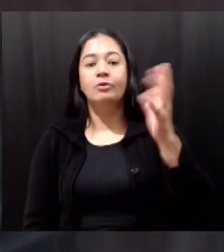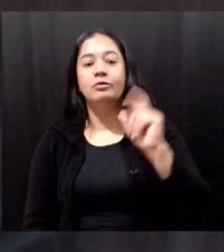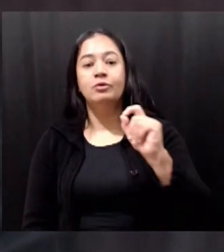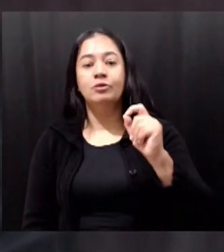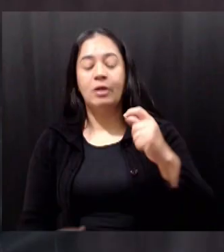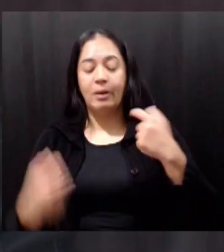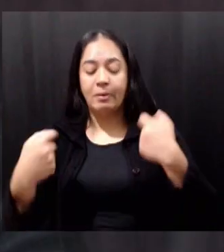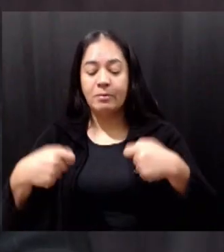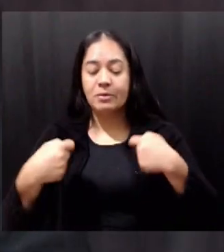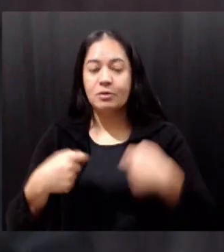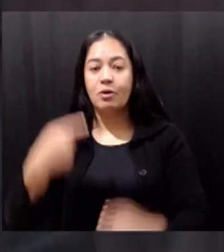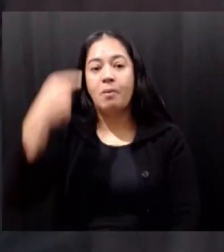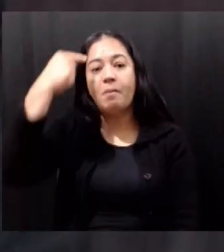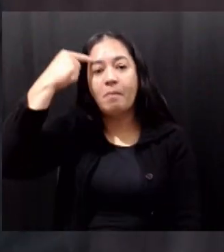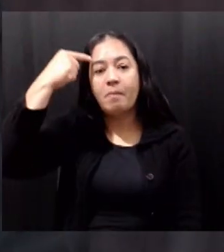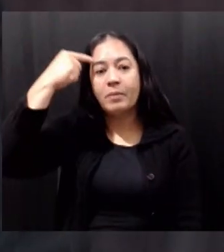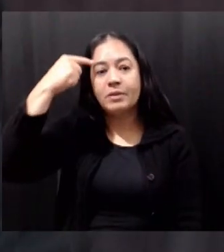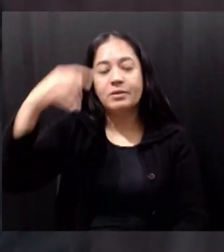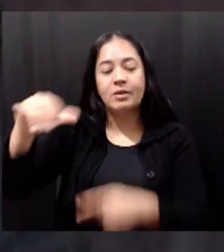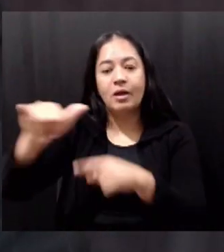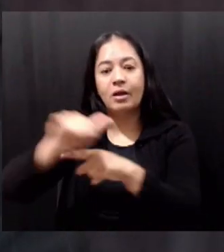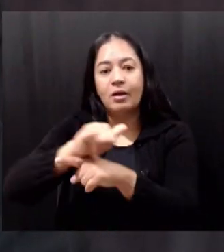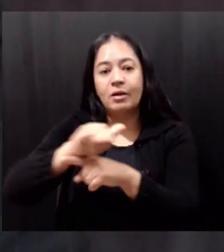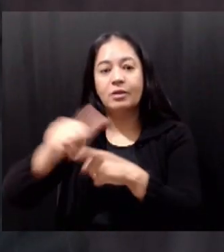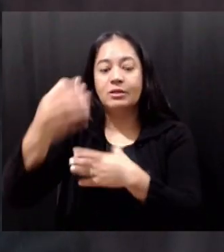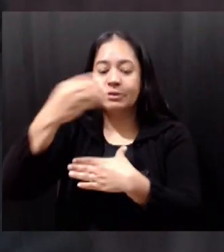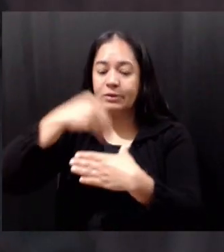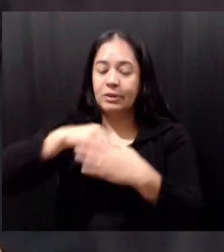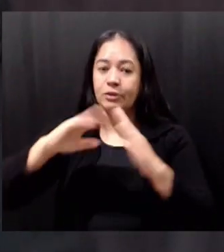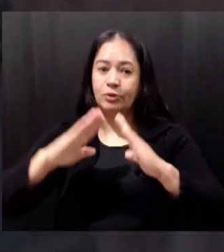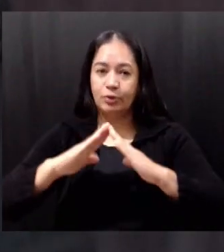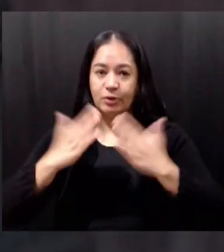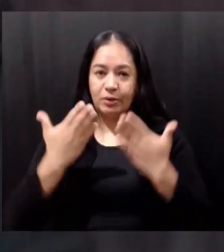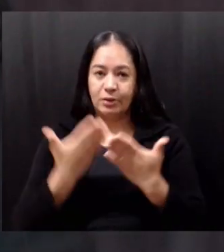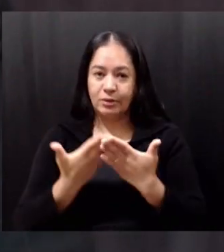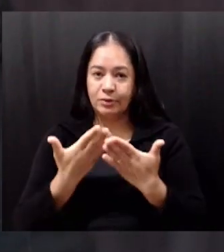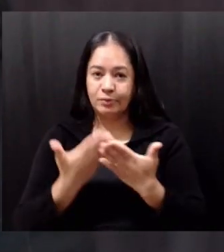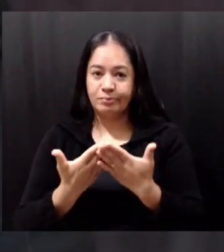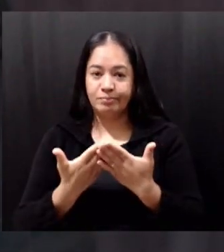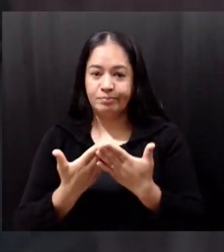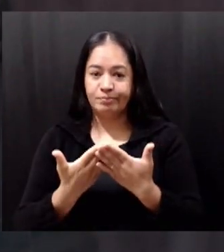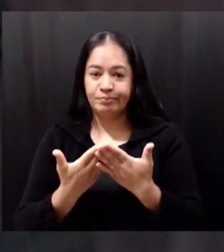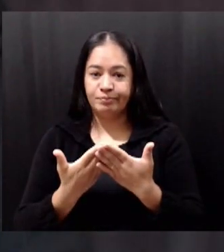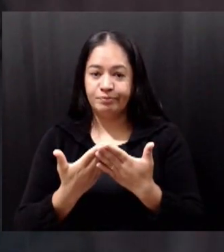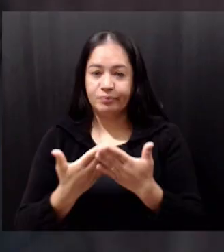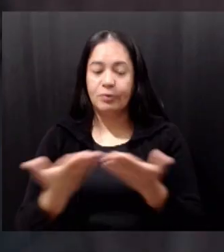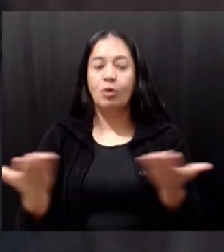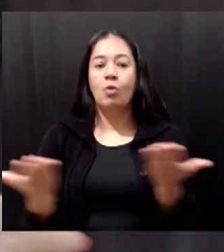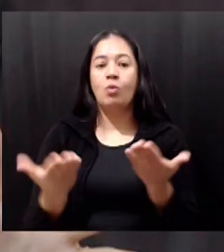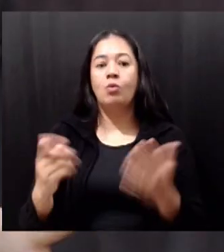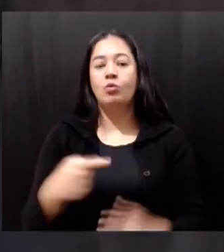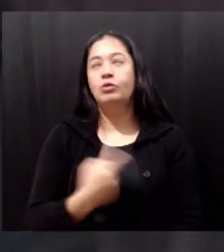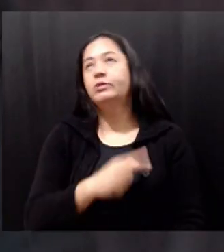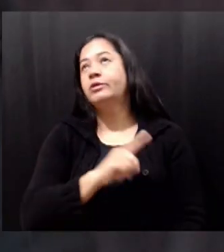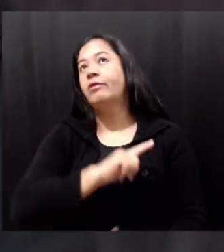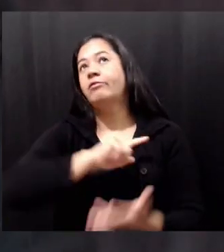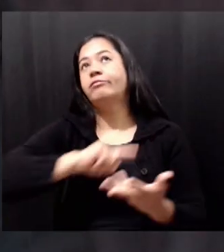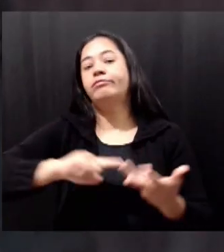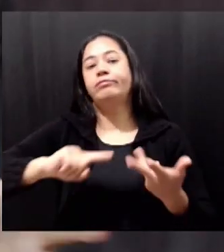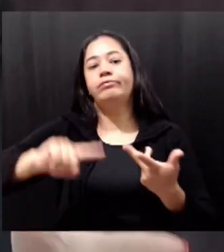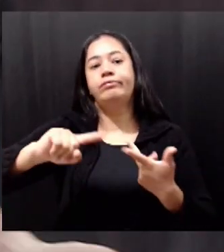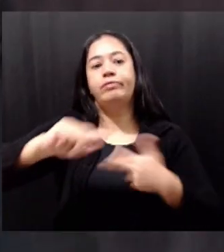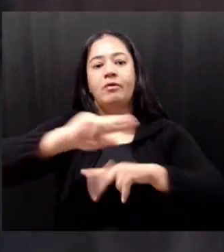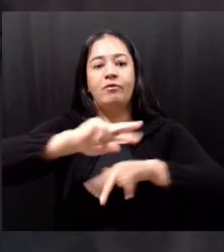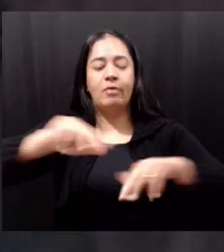essa ferramenta dentro das escolas. Então, hoje nós temos vários relatos, né, já aí com